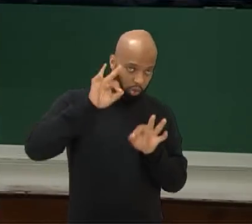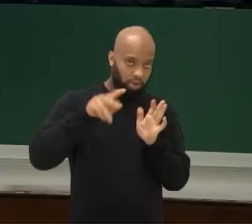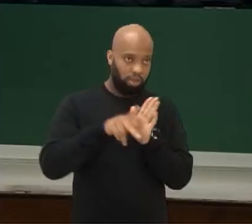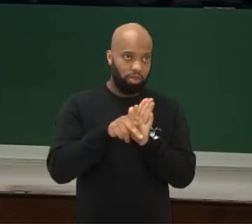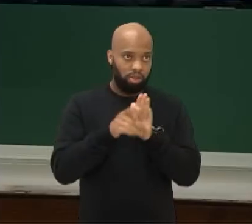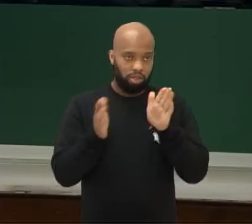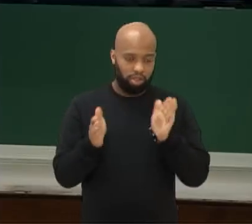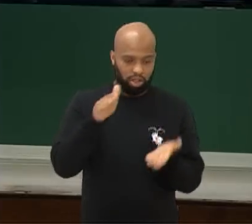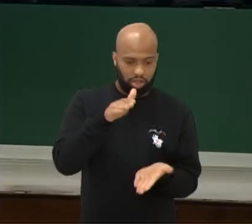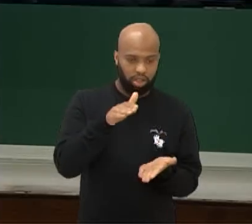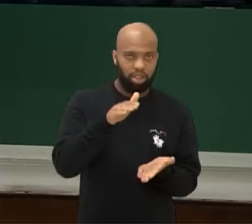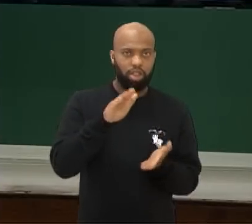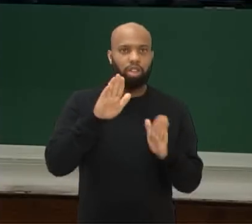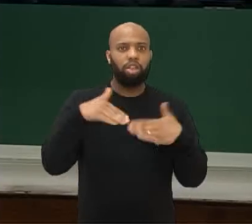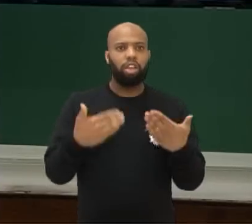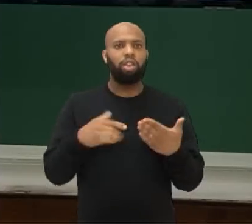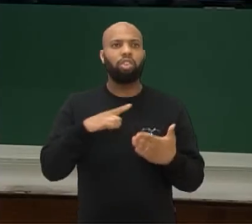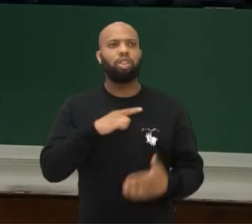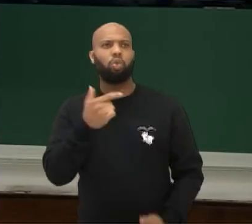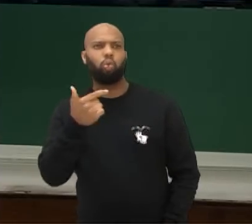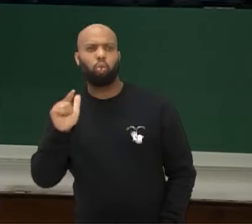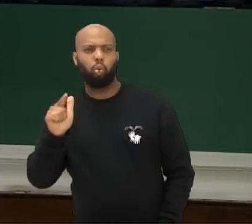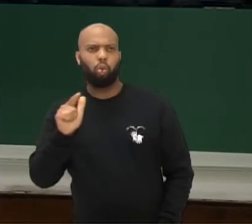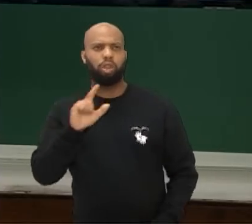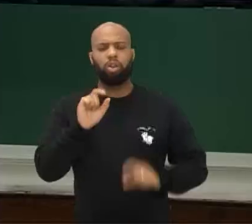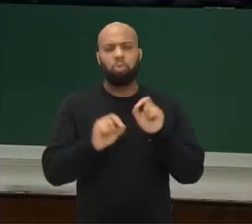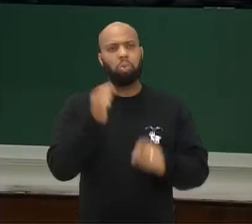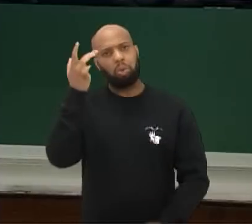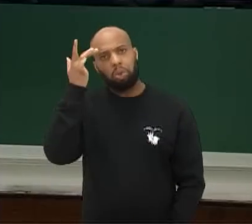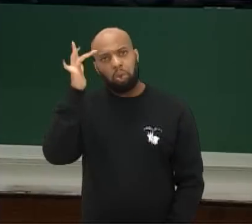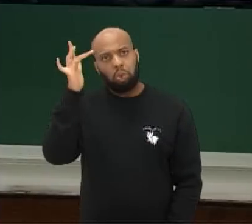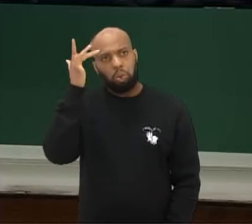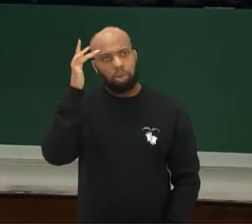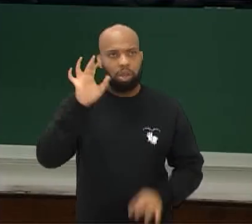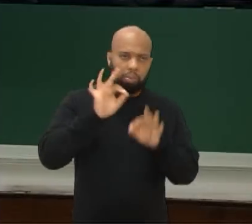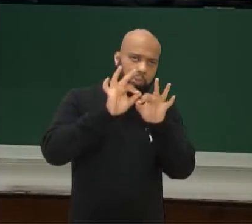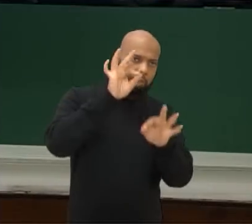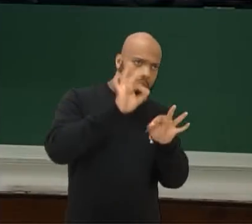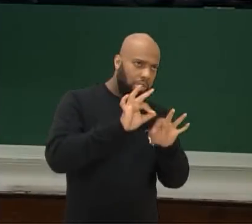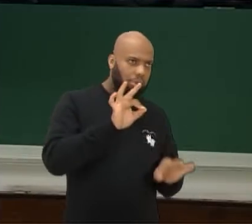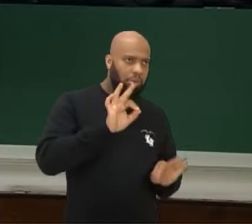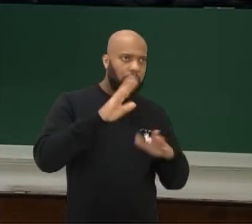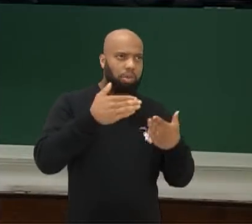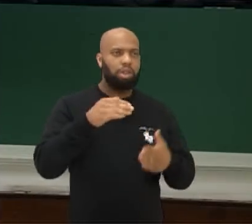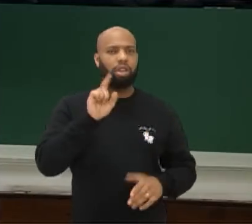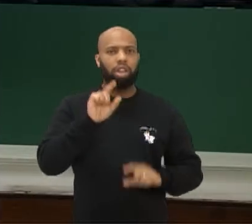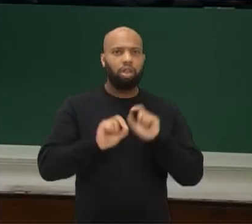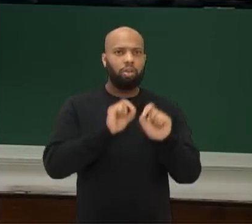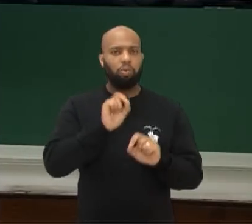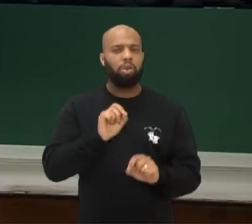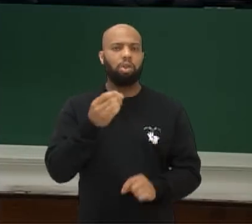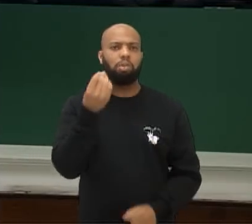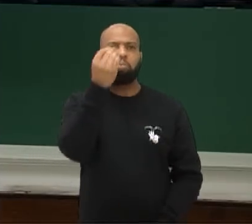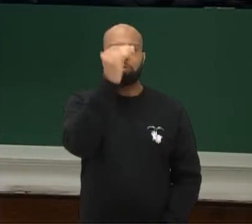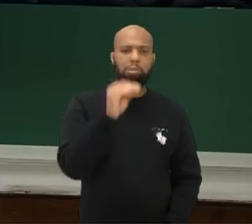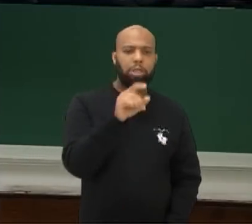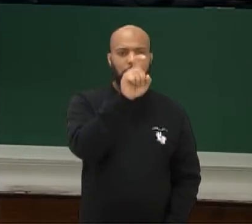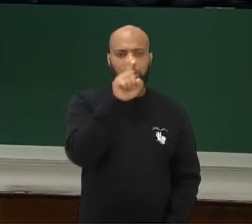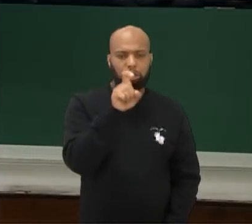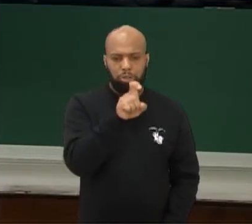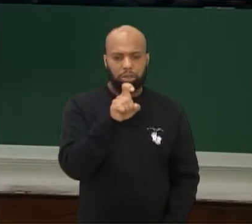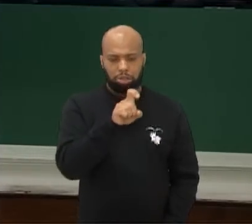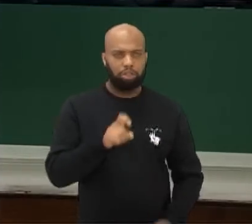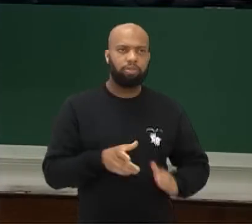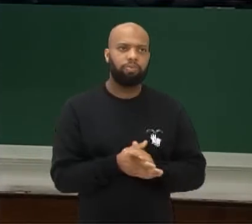ok? Então, das demais caixinhas eu não sei qual é a altura, então nós vamos chamar de X,